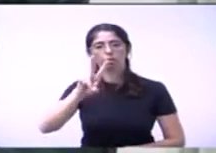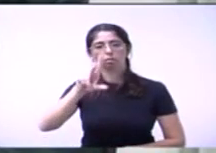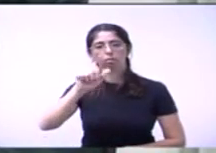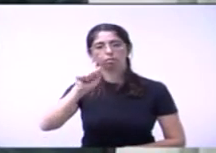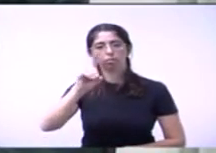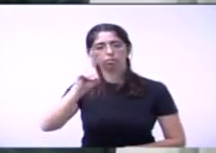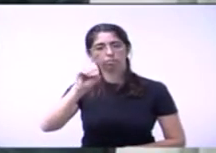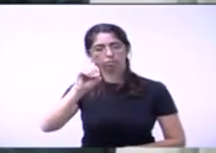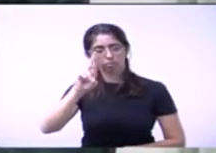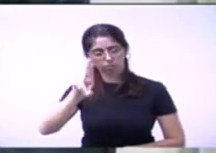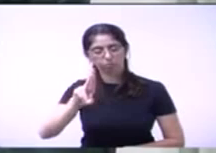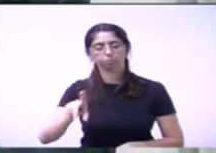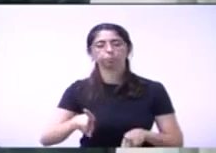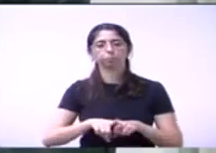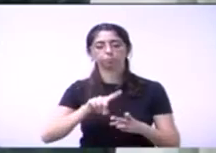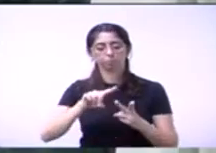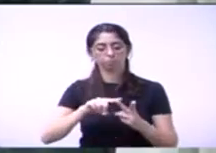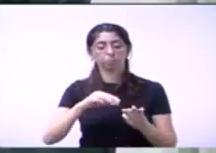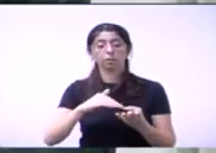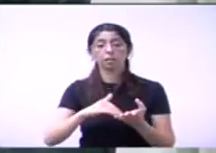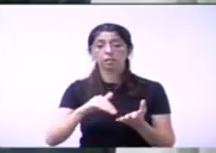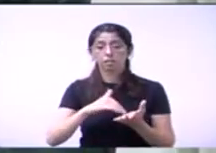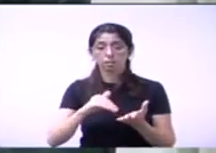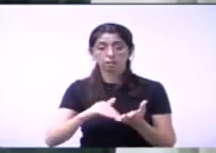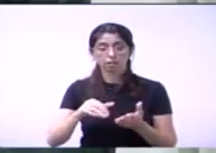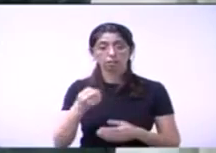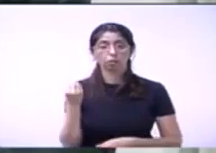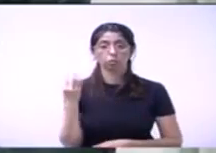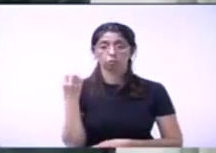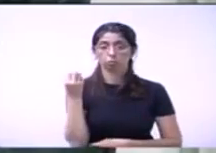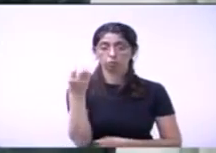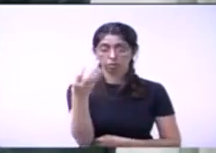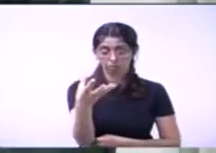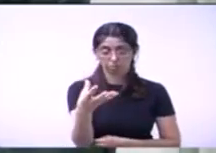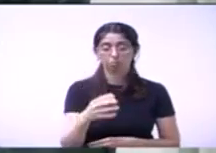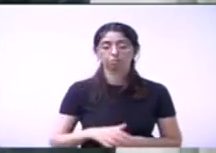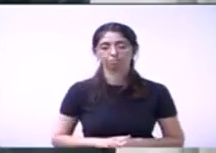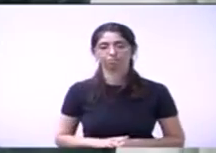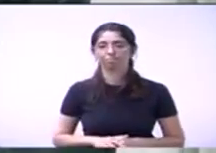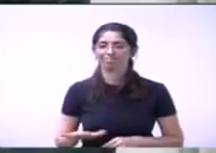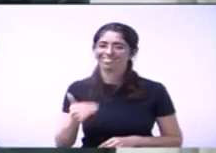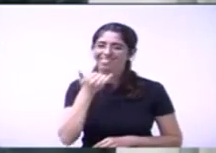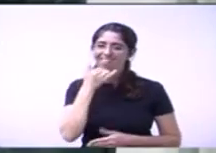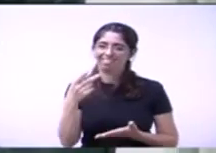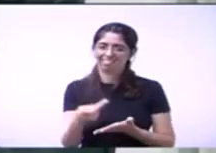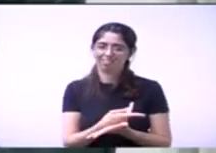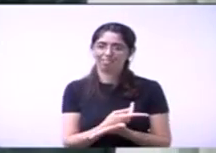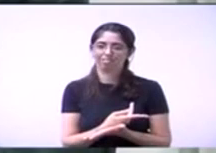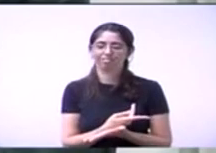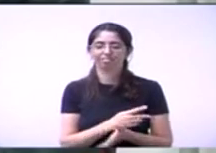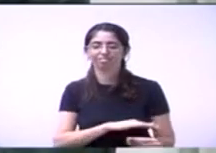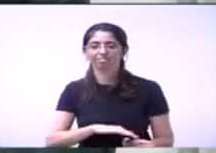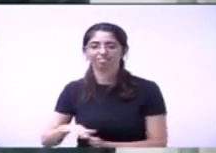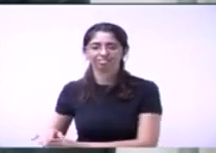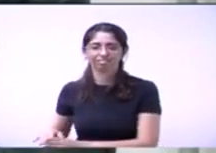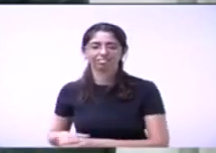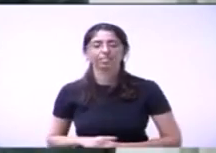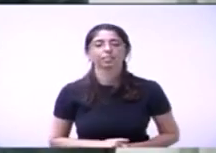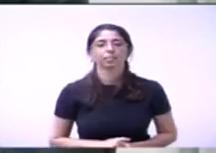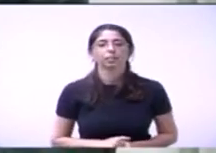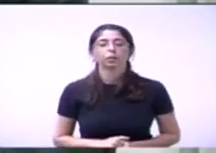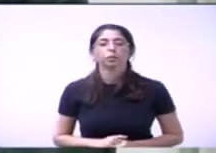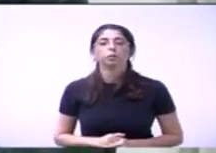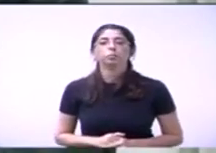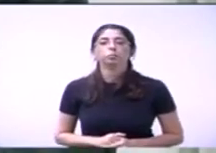solícitos em receber o secretário de Esporte de Salvador, né? Desculpe, que foram muito solícitos em receber